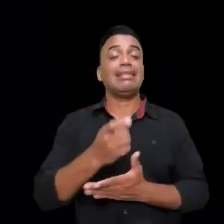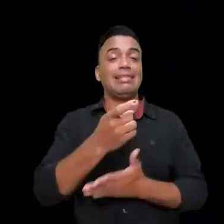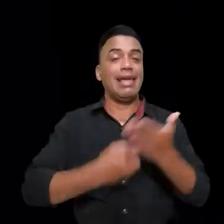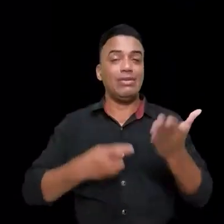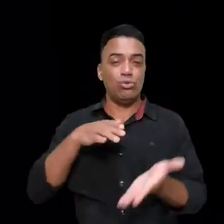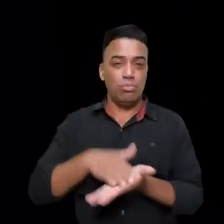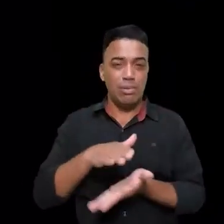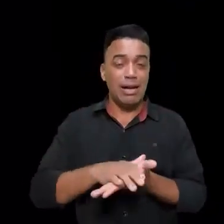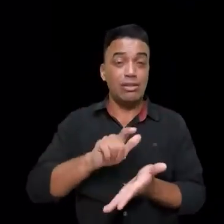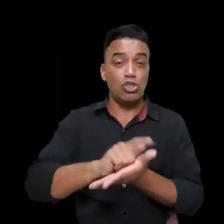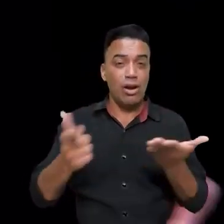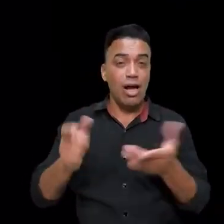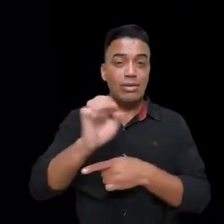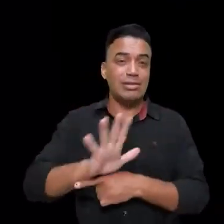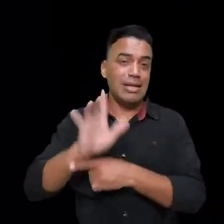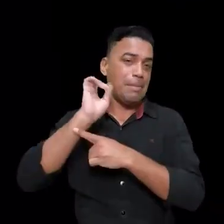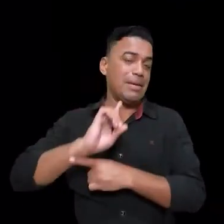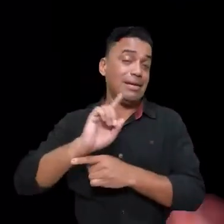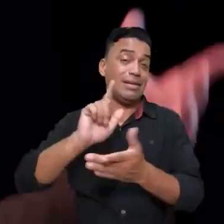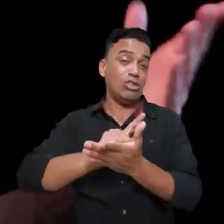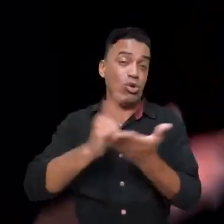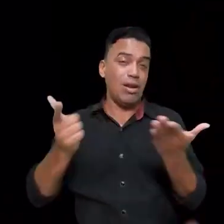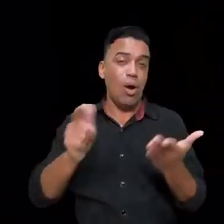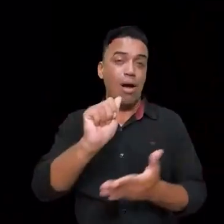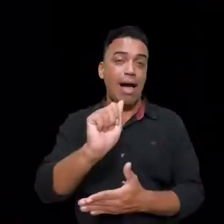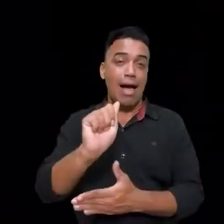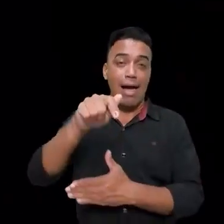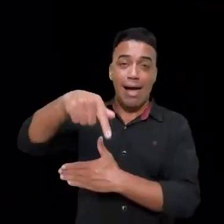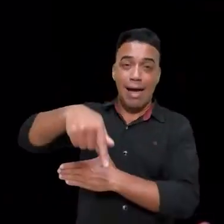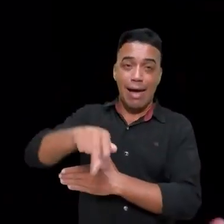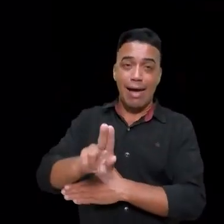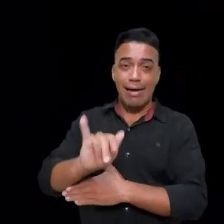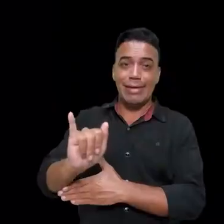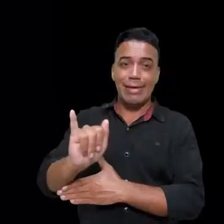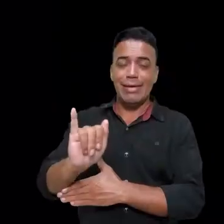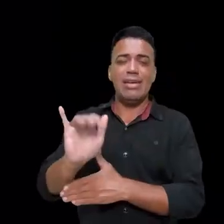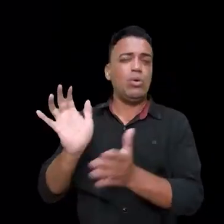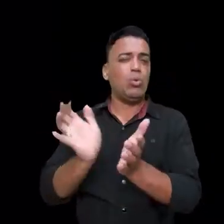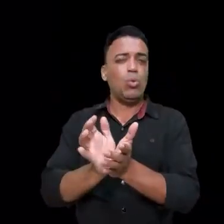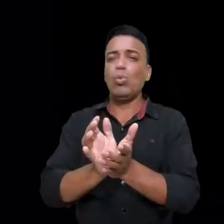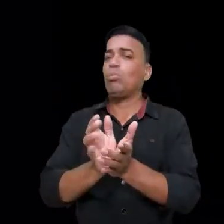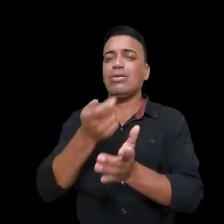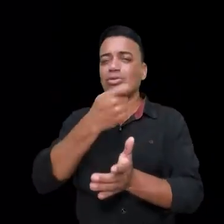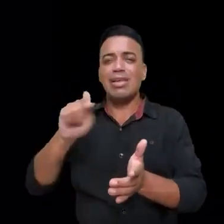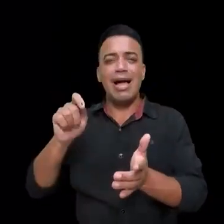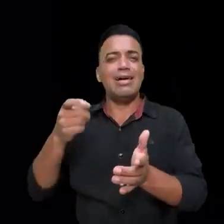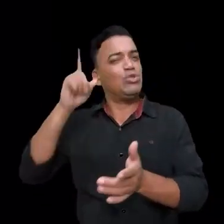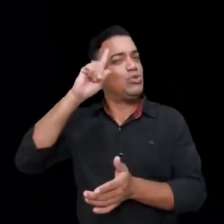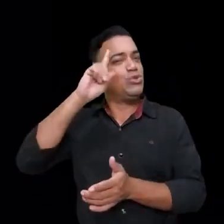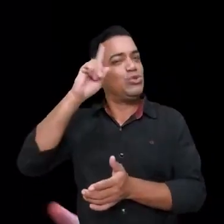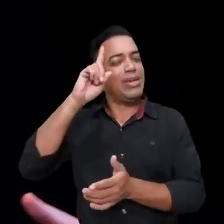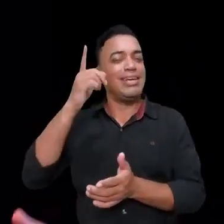textos publicados no jornal Estado de Minas, especialmente no jornal Aqui, o tabloide popular do Grupo Diários Associados.